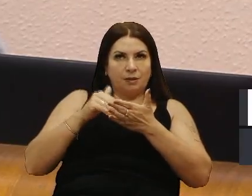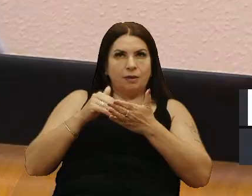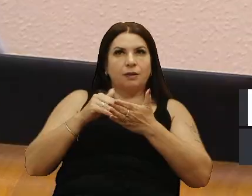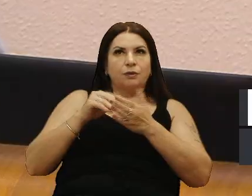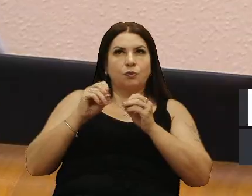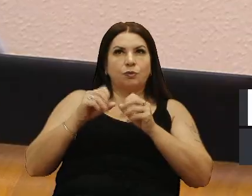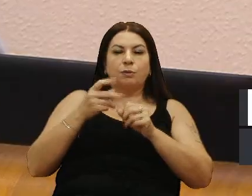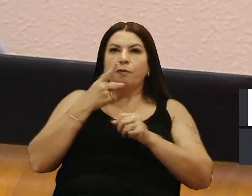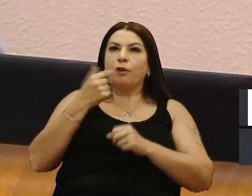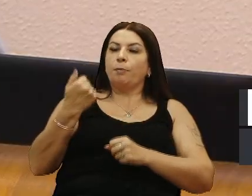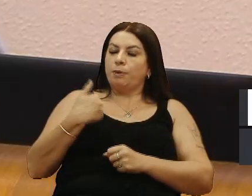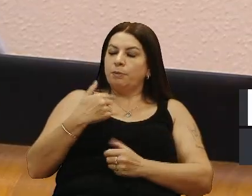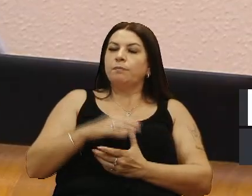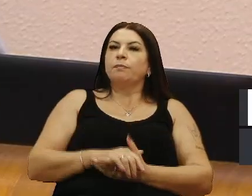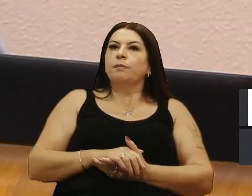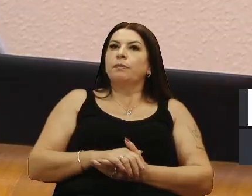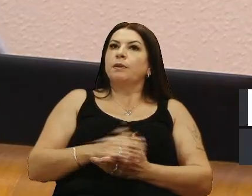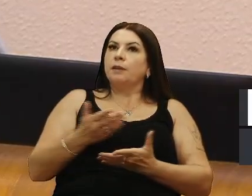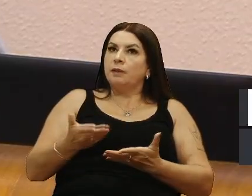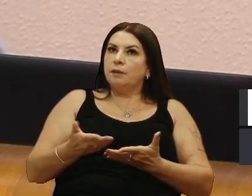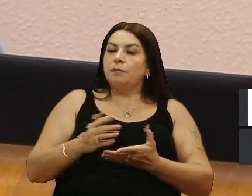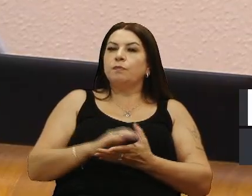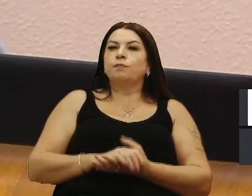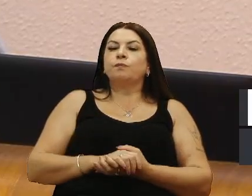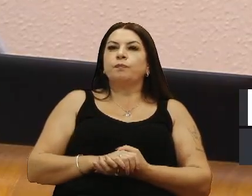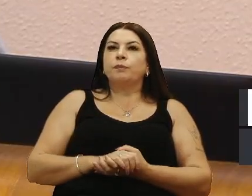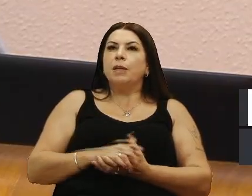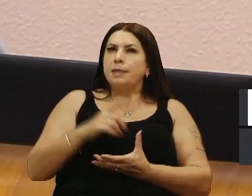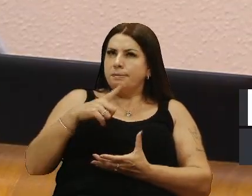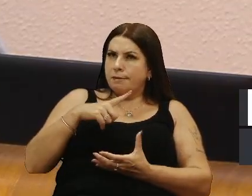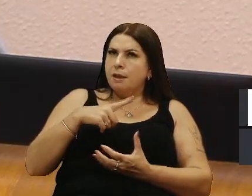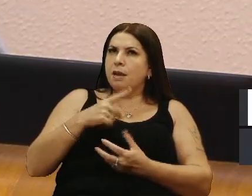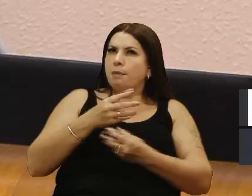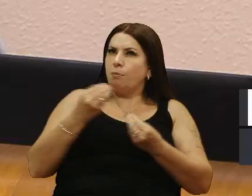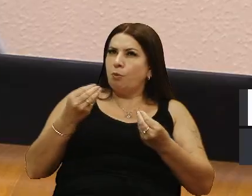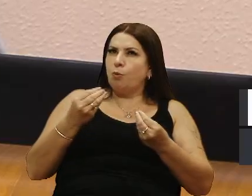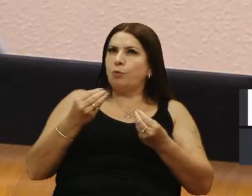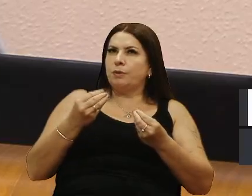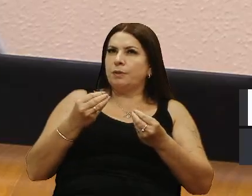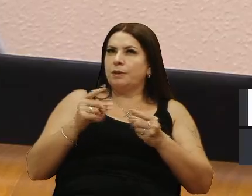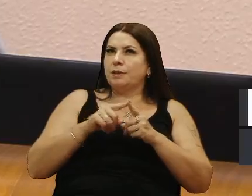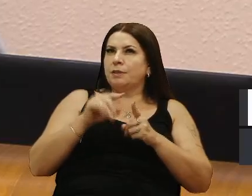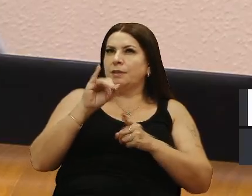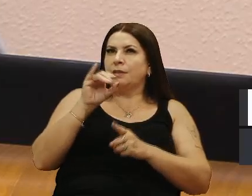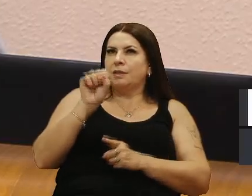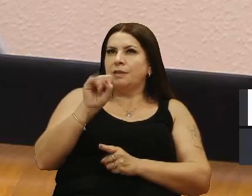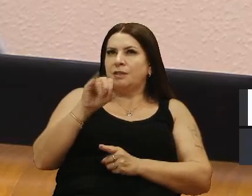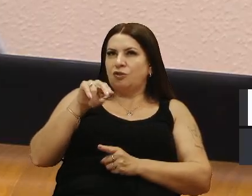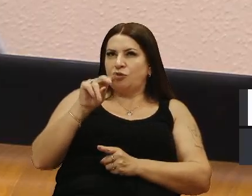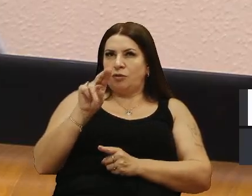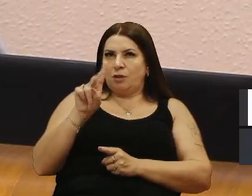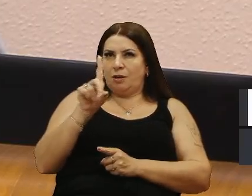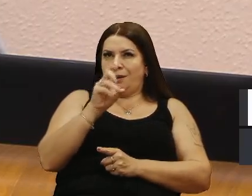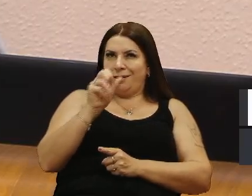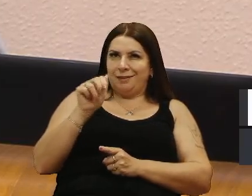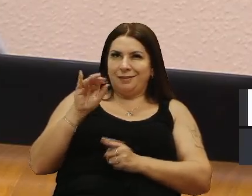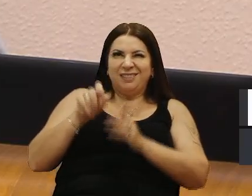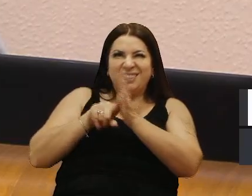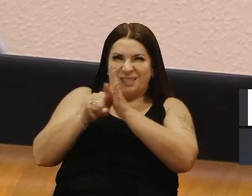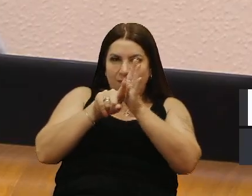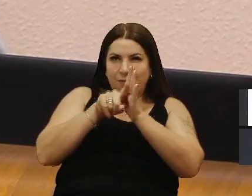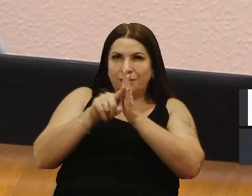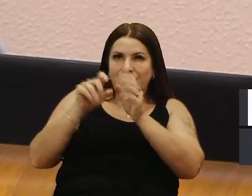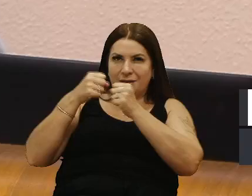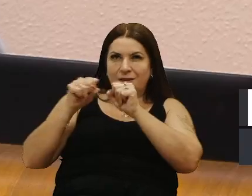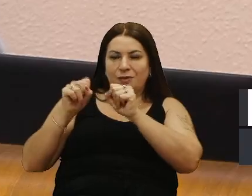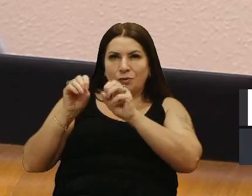me disse o seguinte: secretário Edson, existem muitas sindicâncias aqui na Secretaria da Educação. Vou lhe dar uma sugestão,